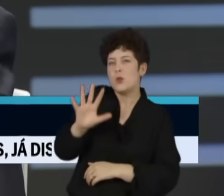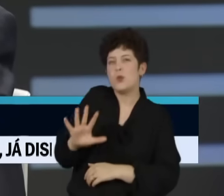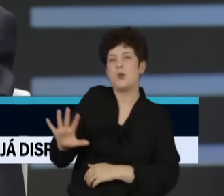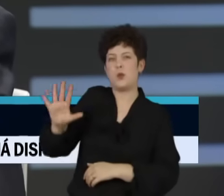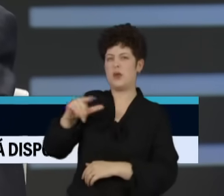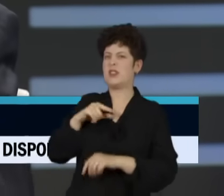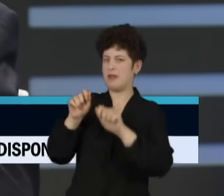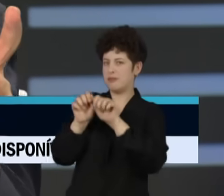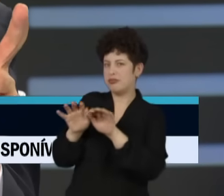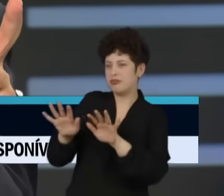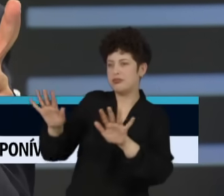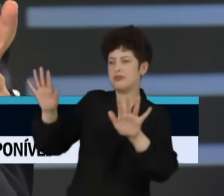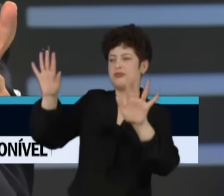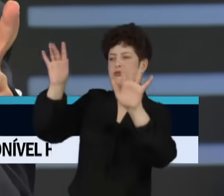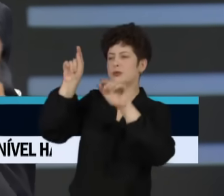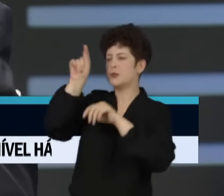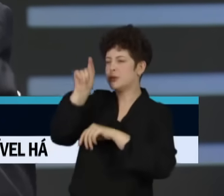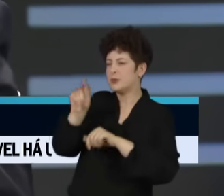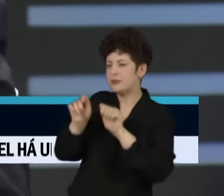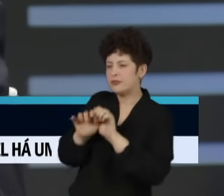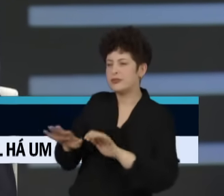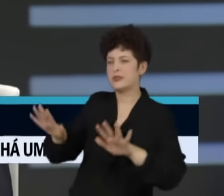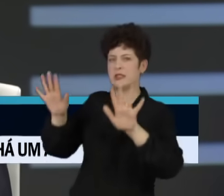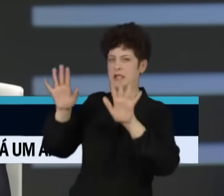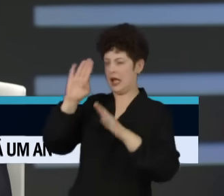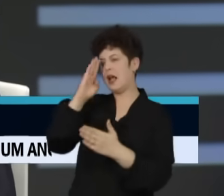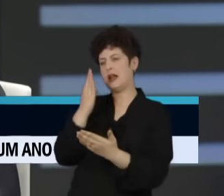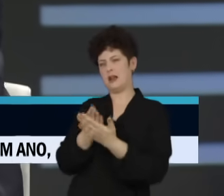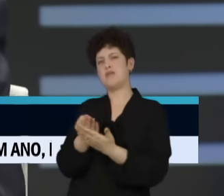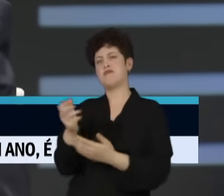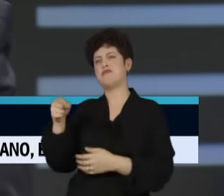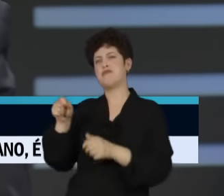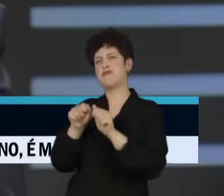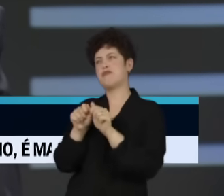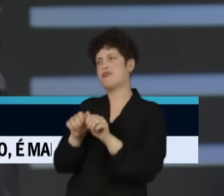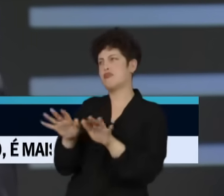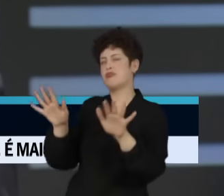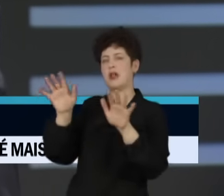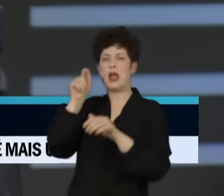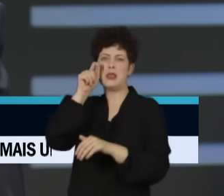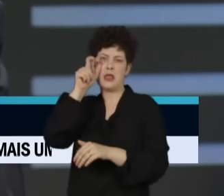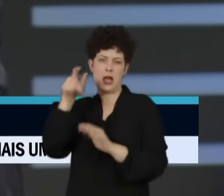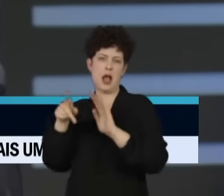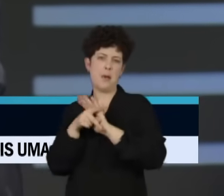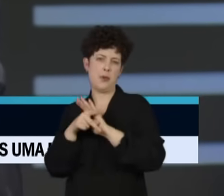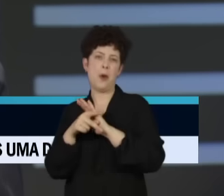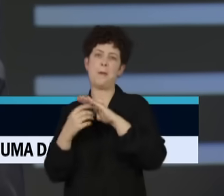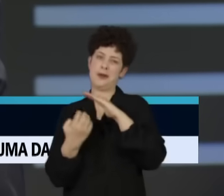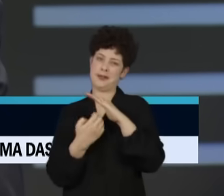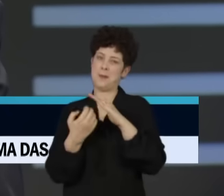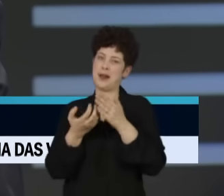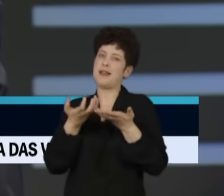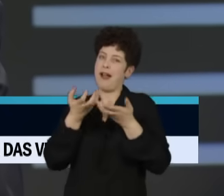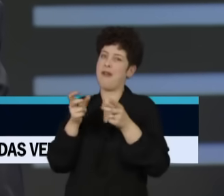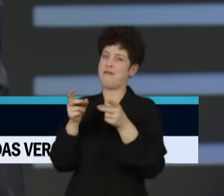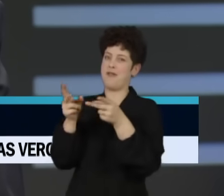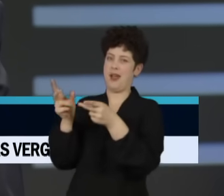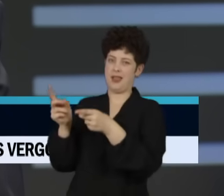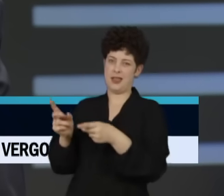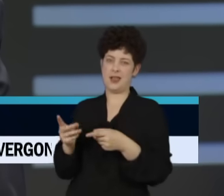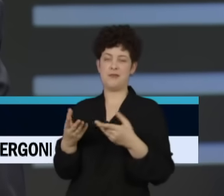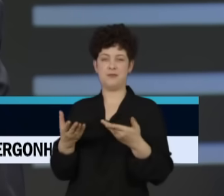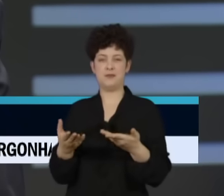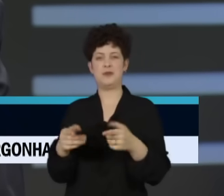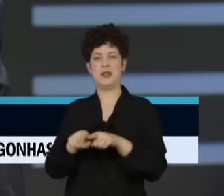devido tempo, a cláusula no seu devido tempo, né? Mas eu acredito que sim, porque é de interesse das próprias operadoras, né? E nós temos toda a